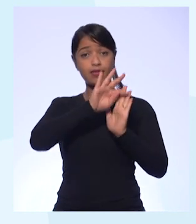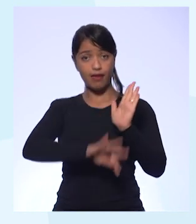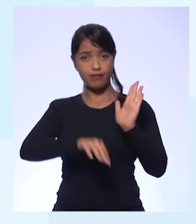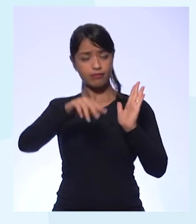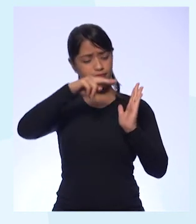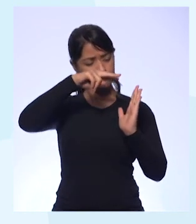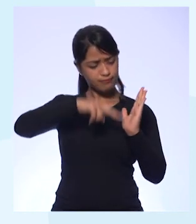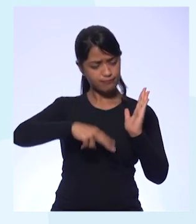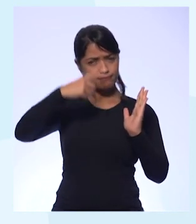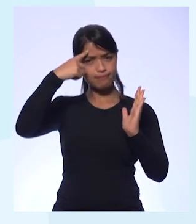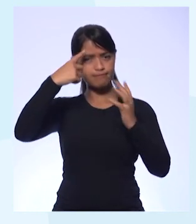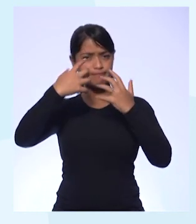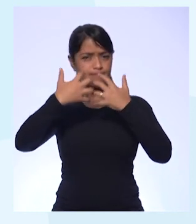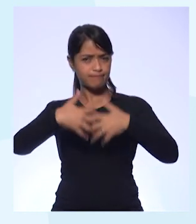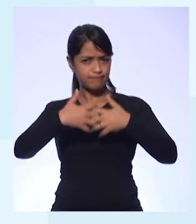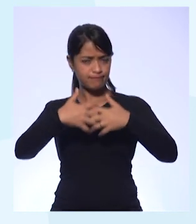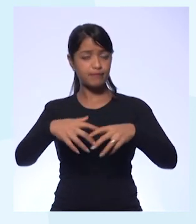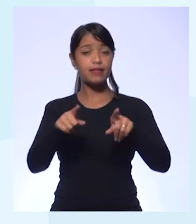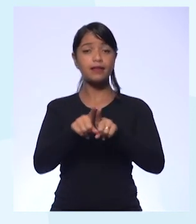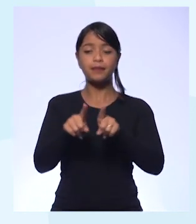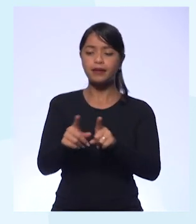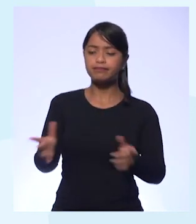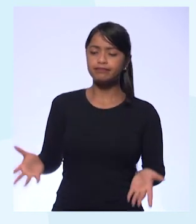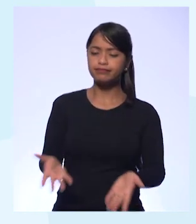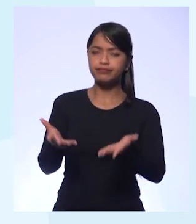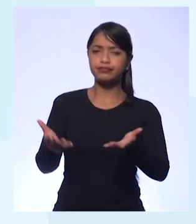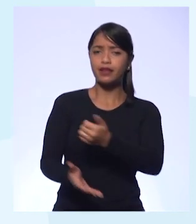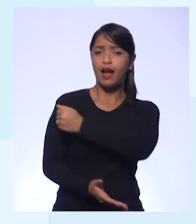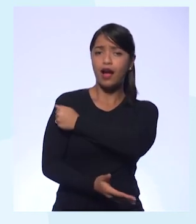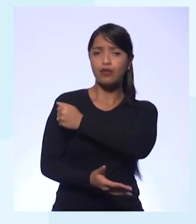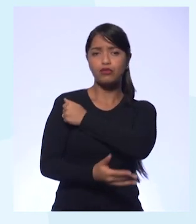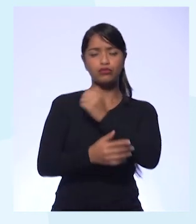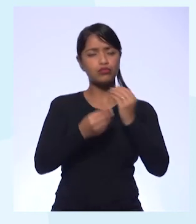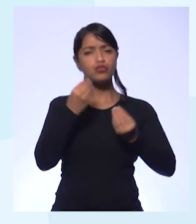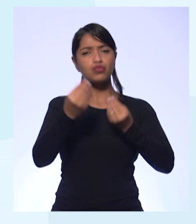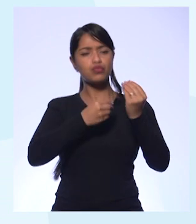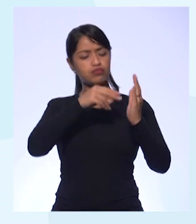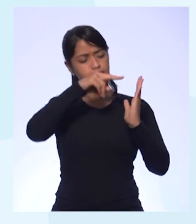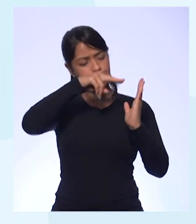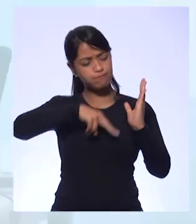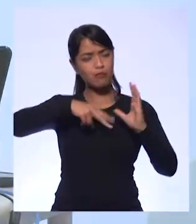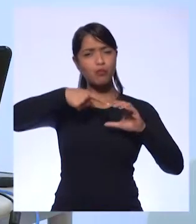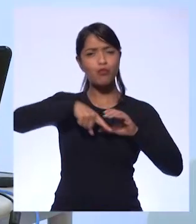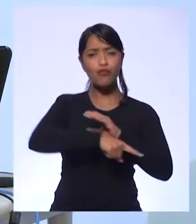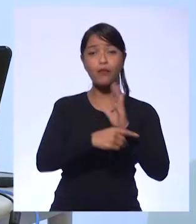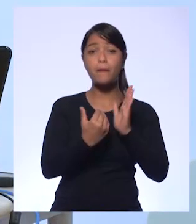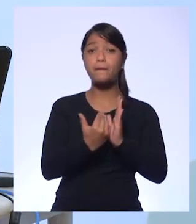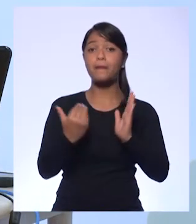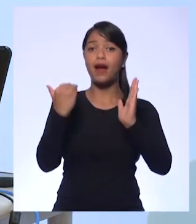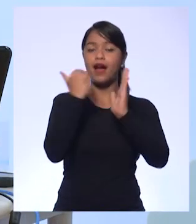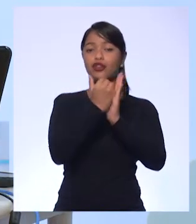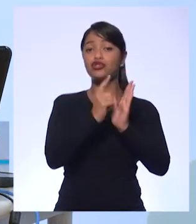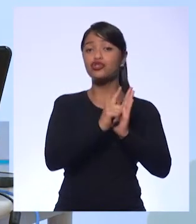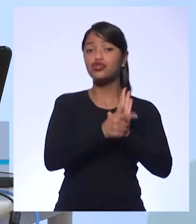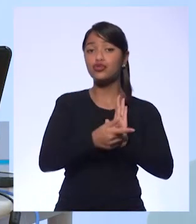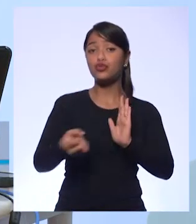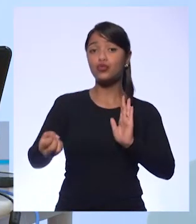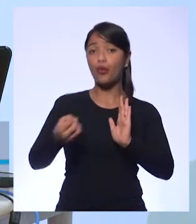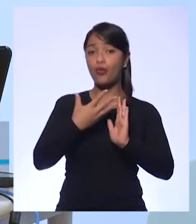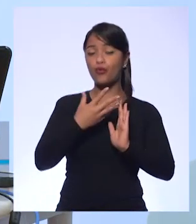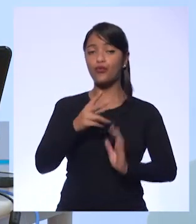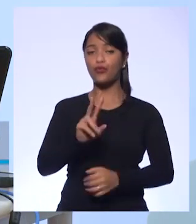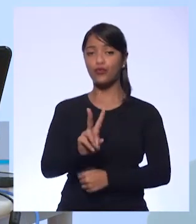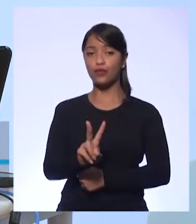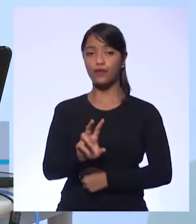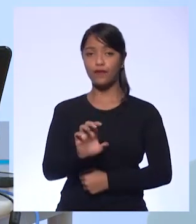e levar o aluno a aprofundar-se nos estudos sobre o gênero verbete de enciclopédia. Então, nós temos aí um gênero novo hoje para a gente